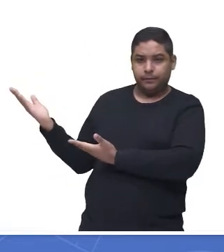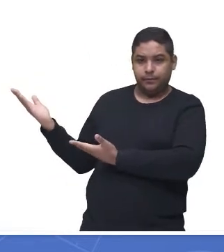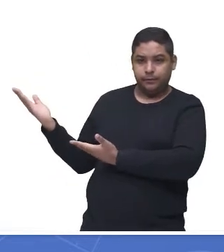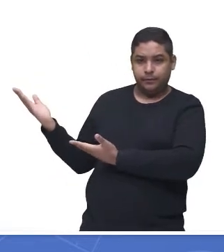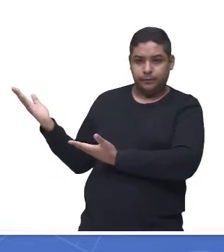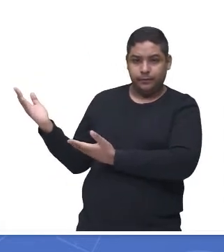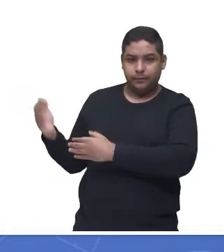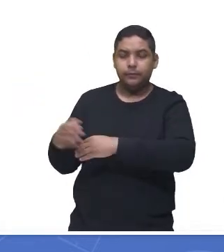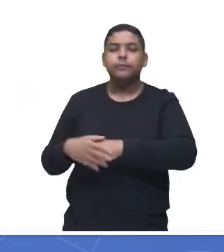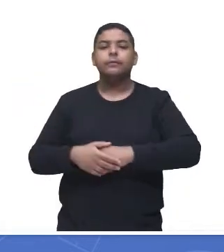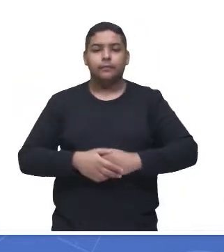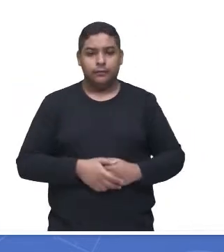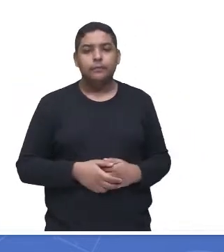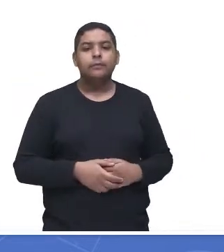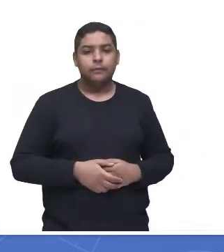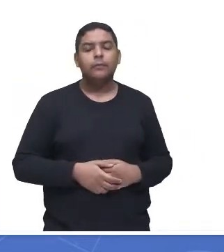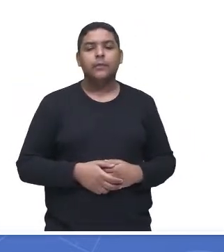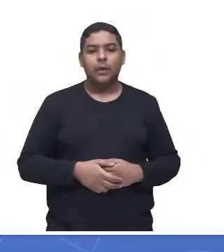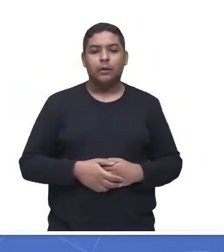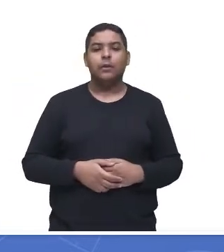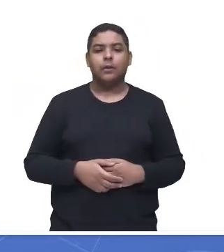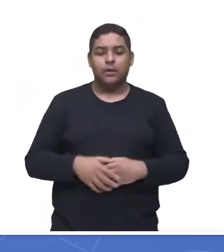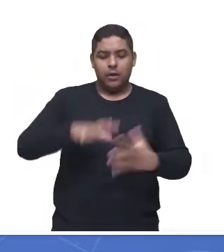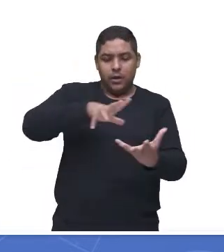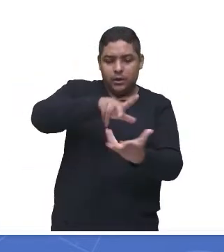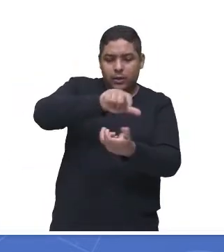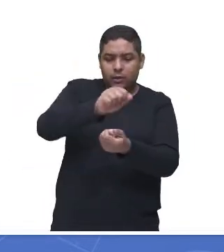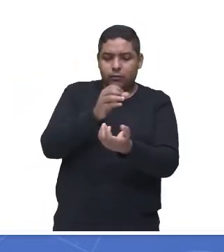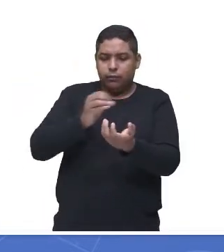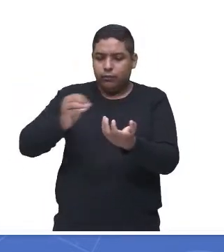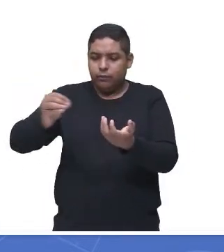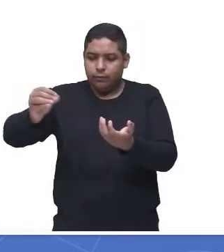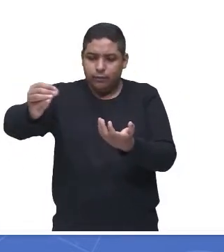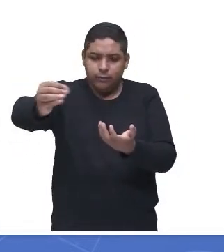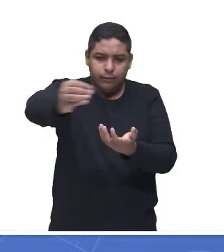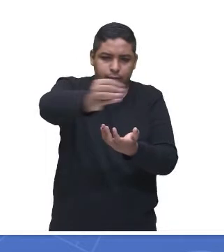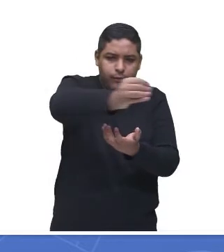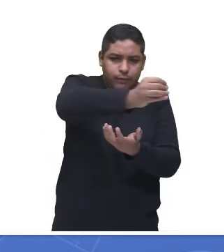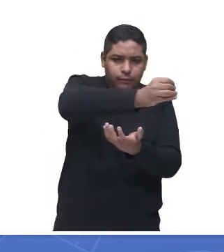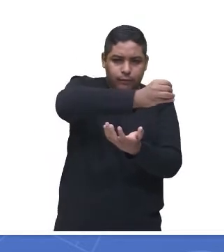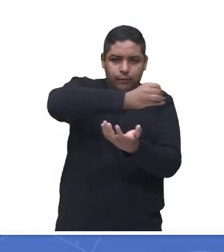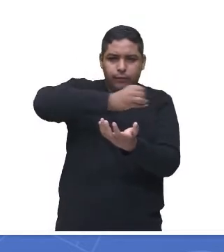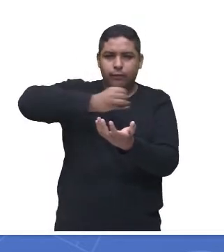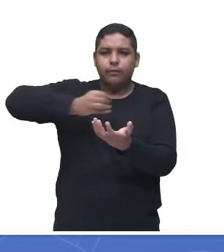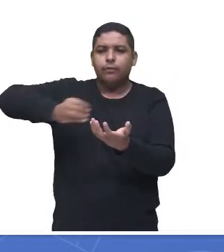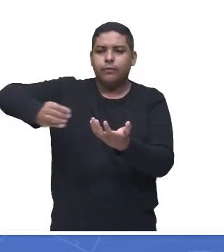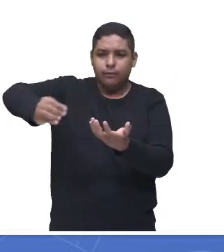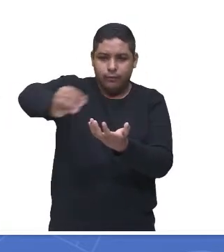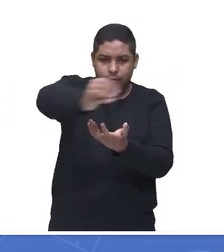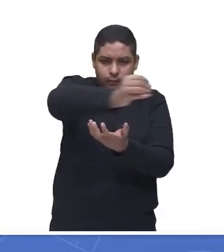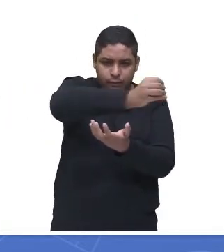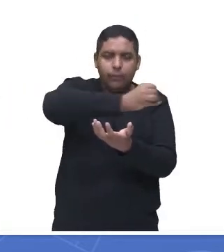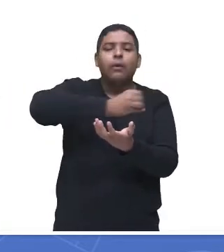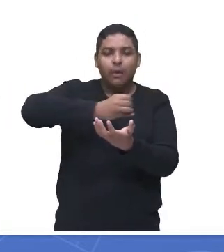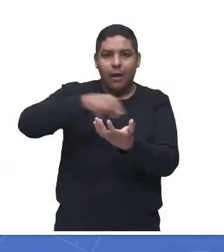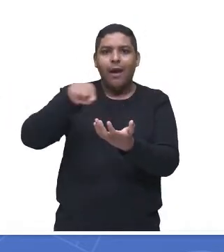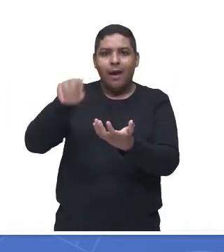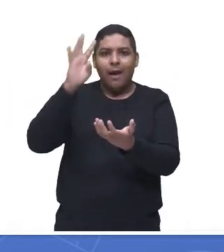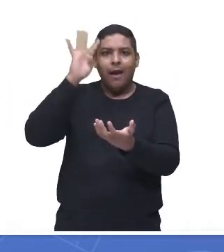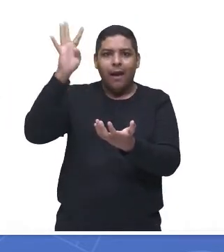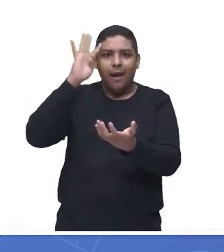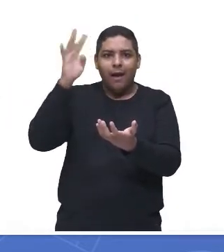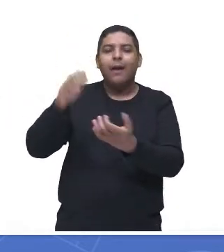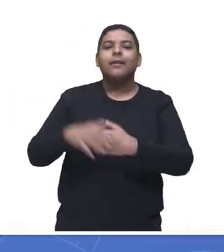Então, tudo gira em torno da Terra. Essa ideia aí, essa teoria científica aí, desse astrônomo, ela durou